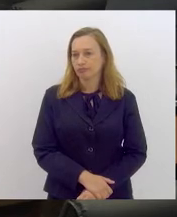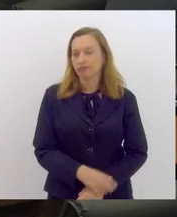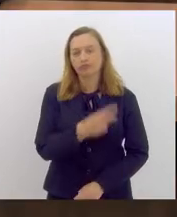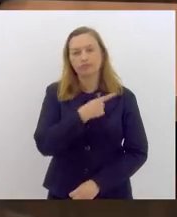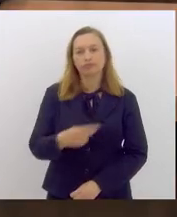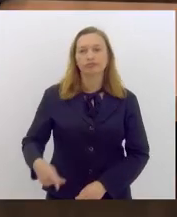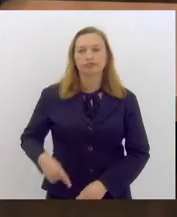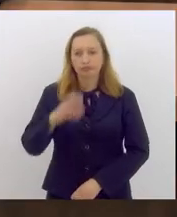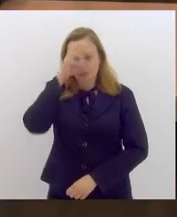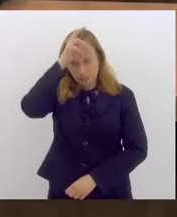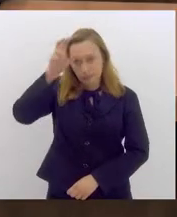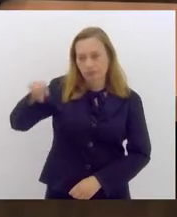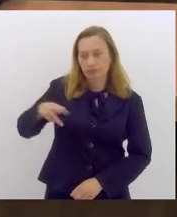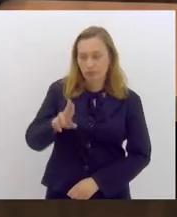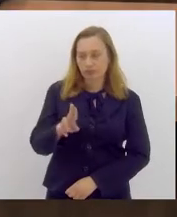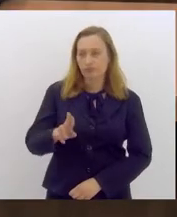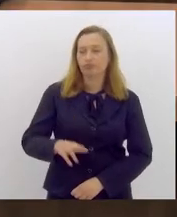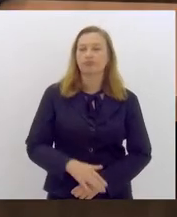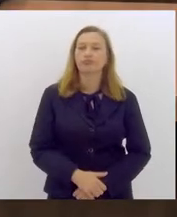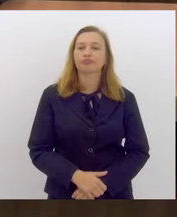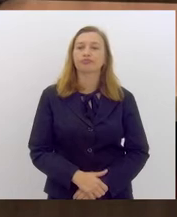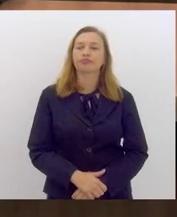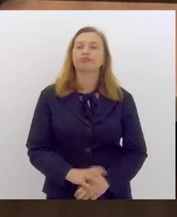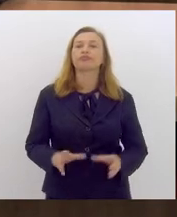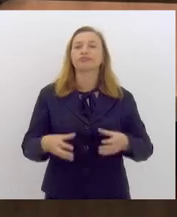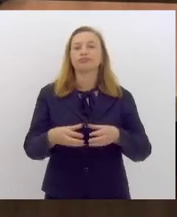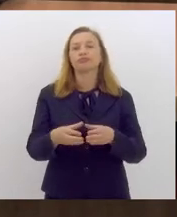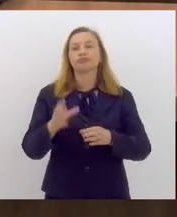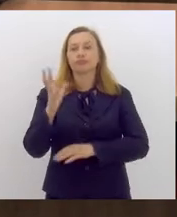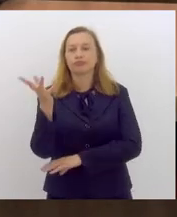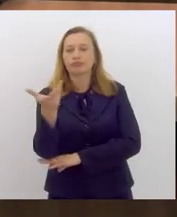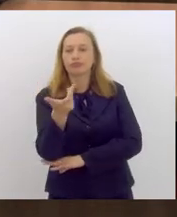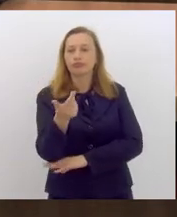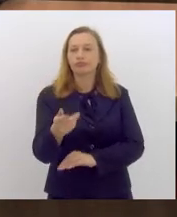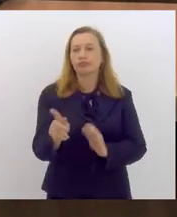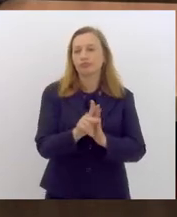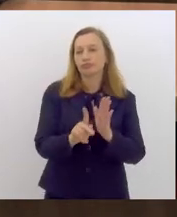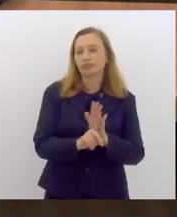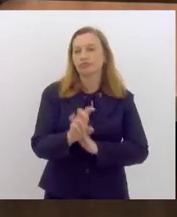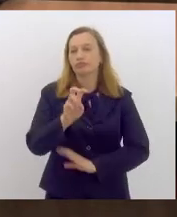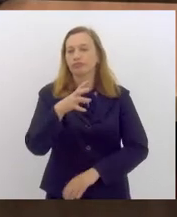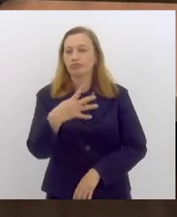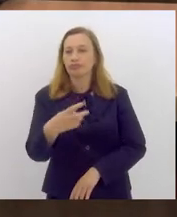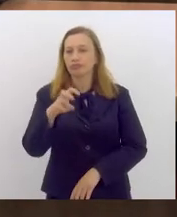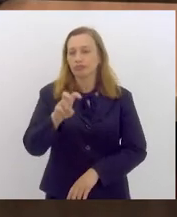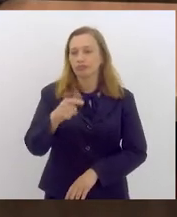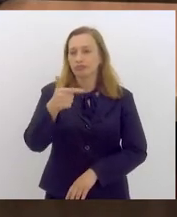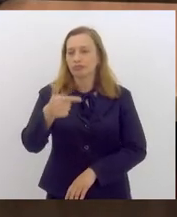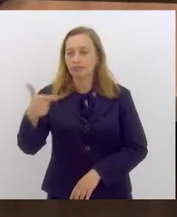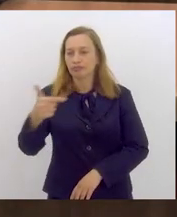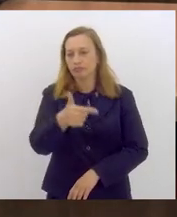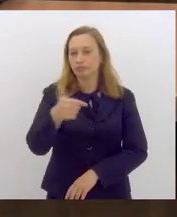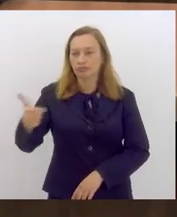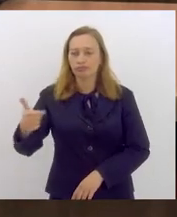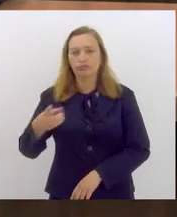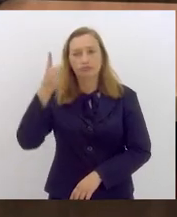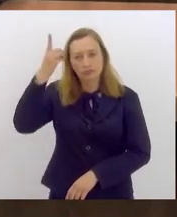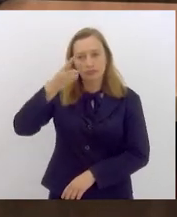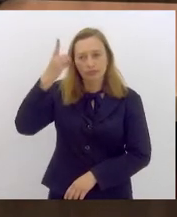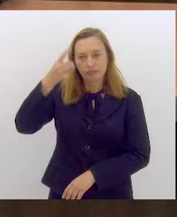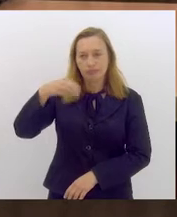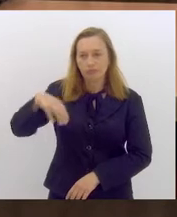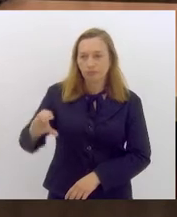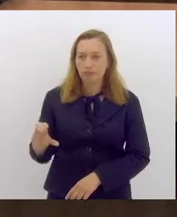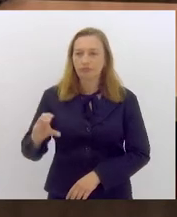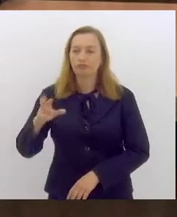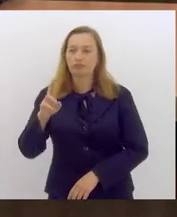Presidenta, Tia Ju. Parecer da Comissão de Meio Ambiente ao projeto de lei 4522 de 2021, de autoria dos deputados Carlos